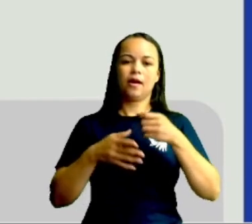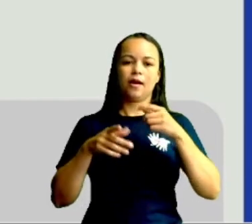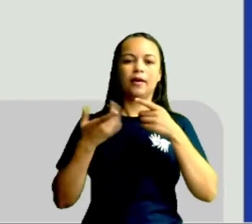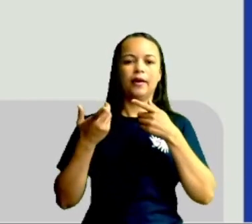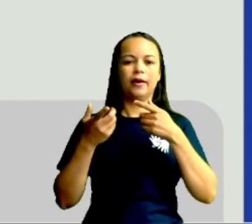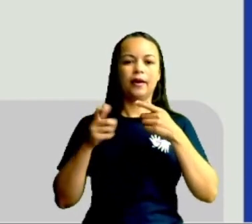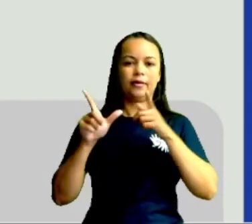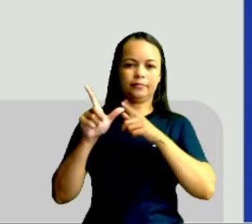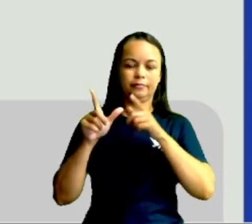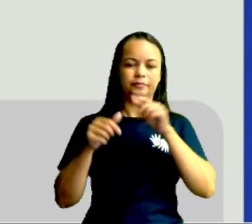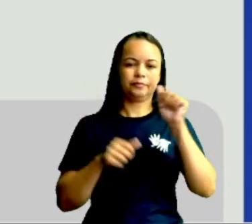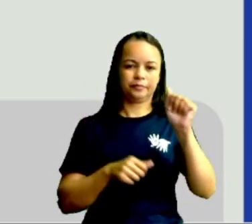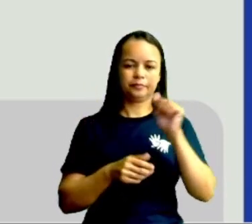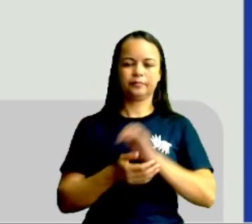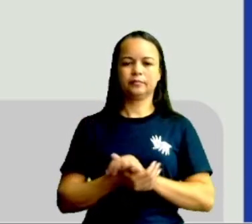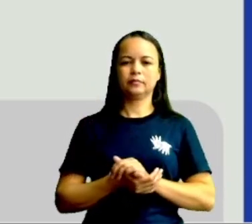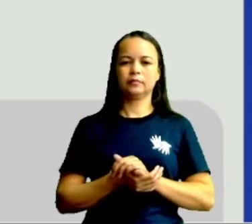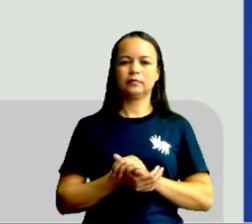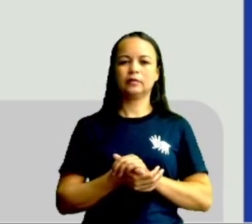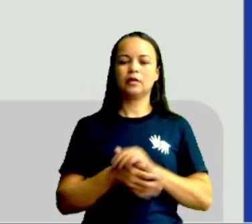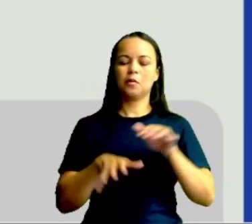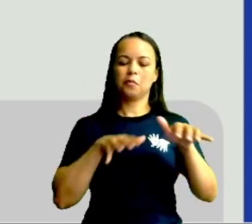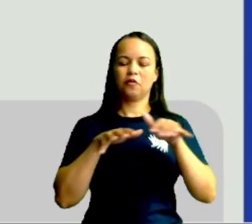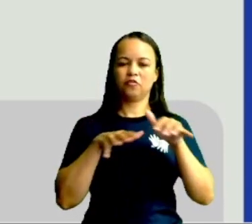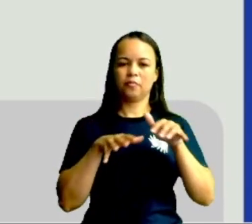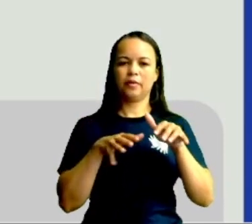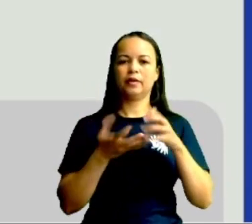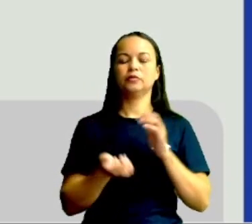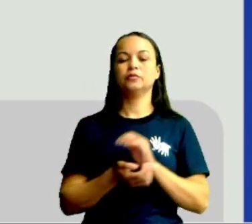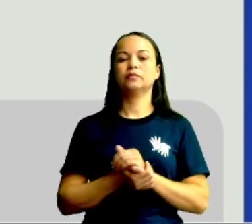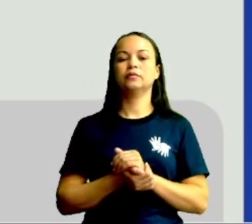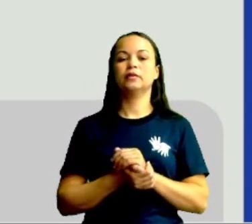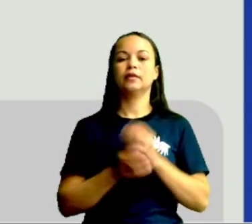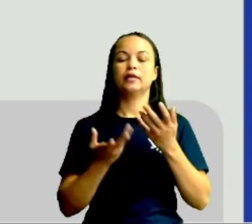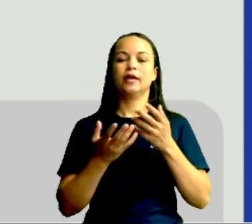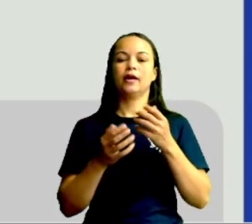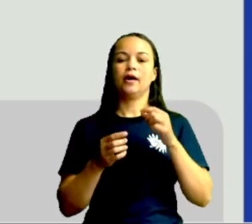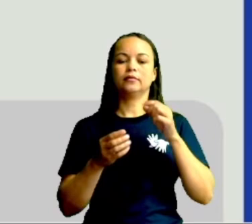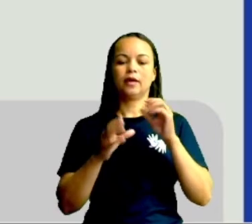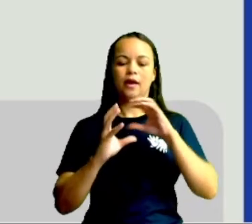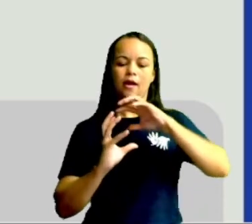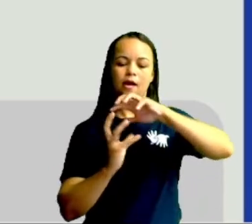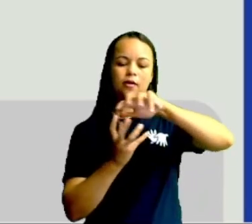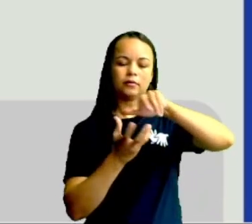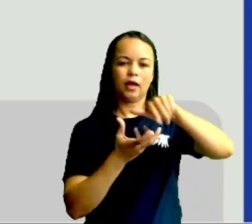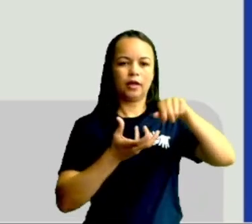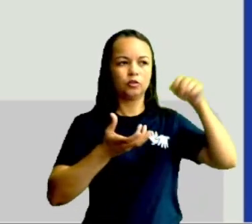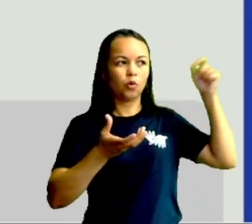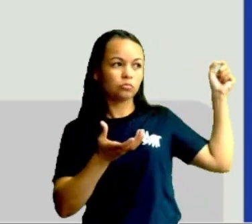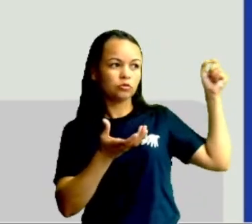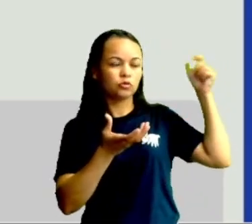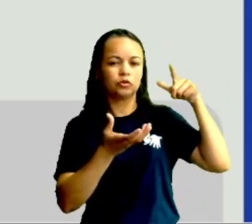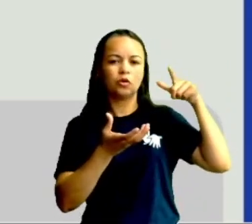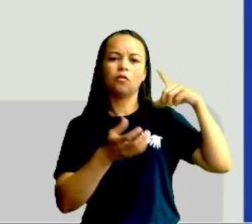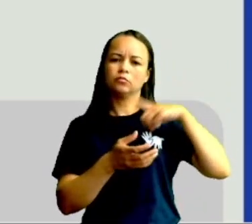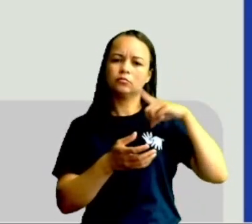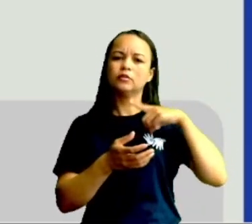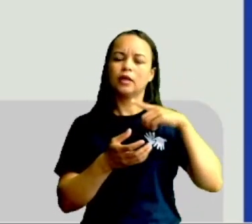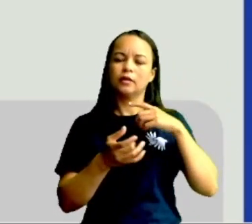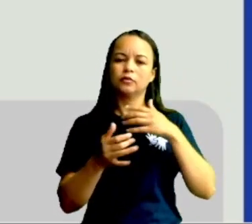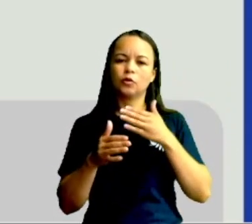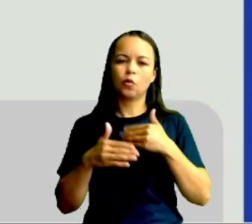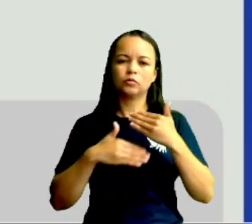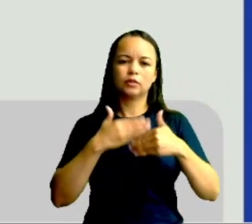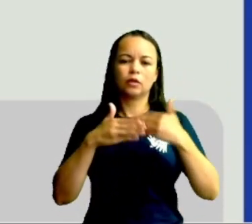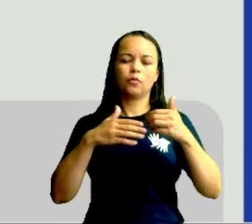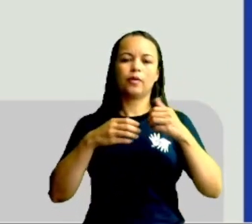A. Movimento que a Terra dá em torno do Sol, tendo como consequências os